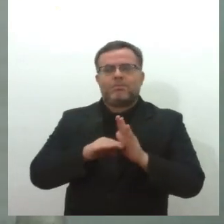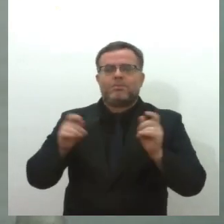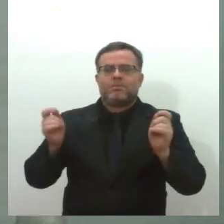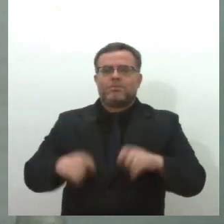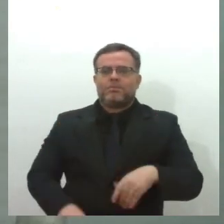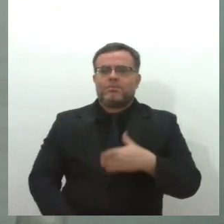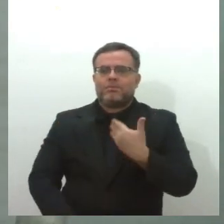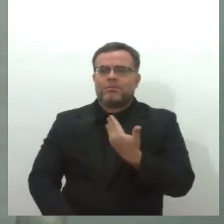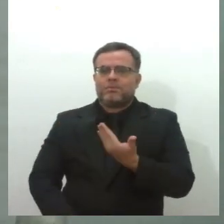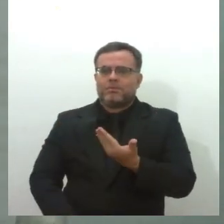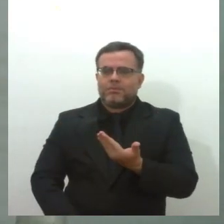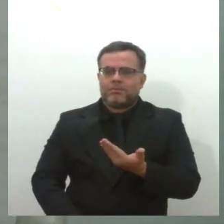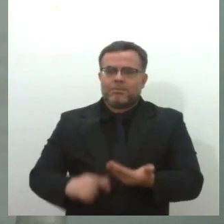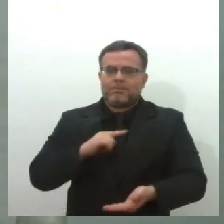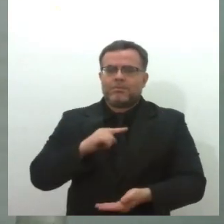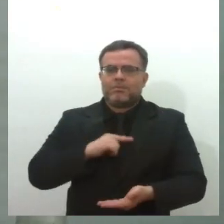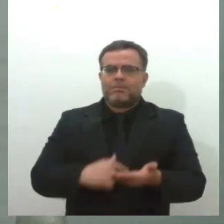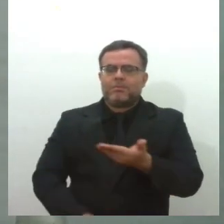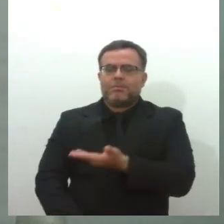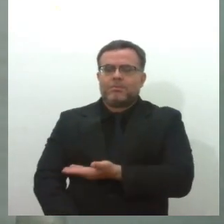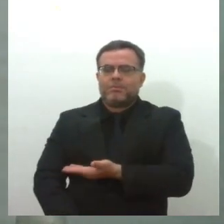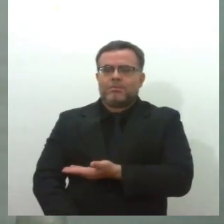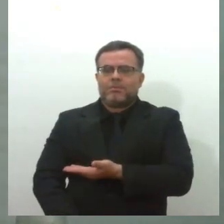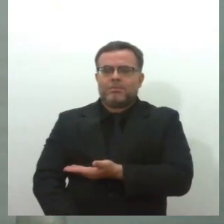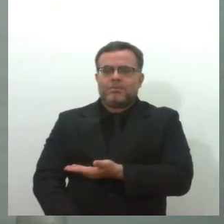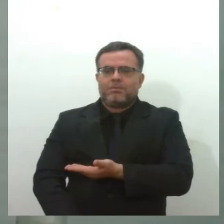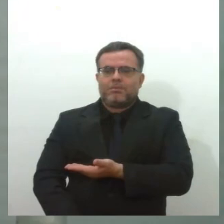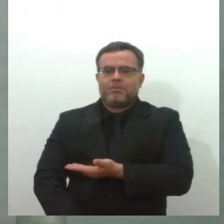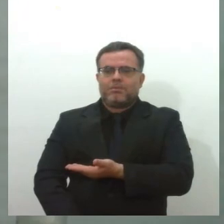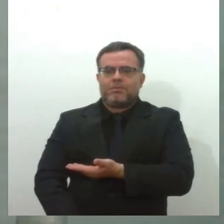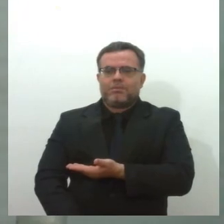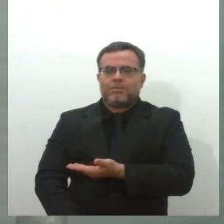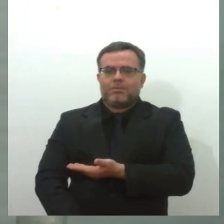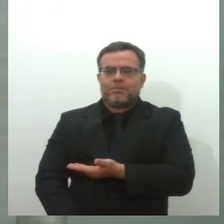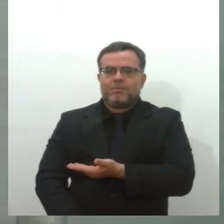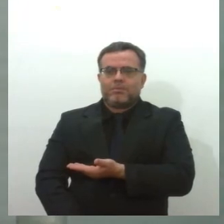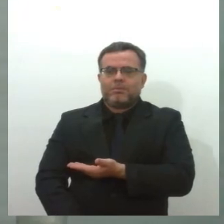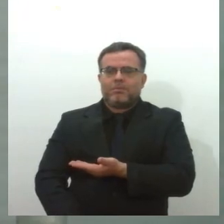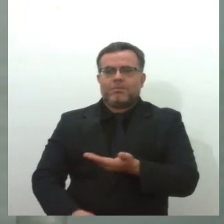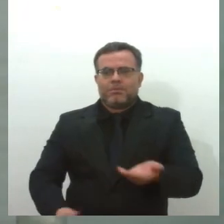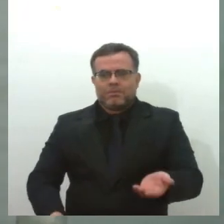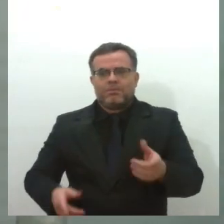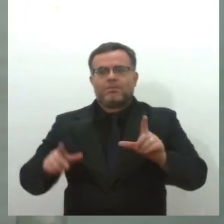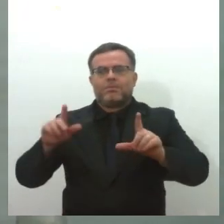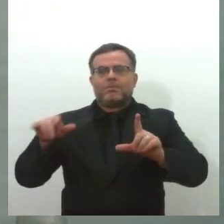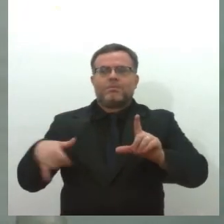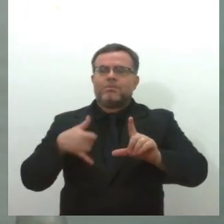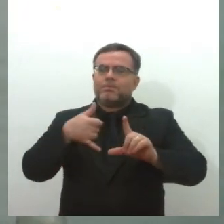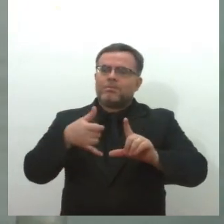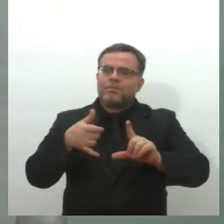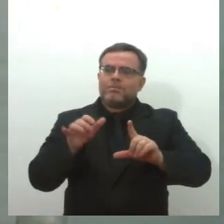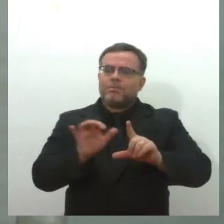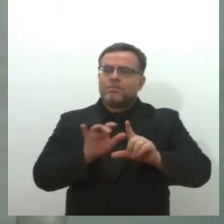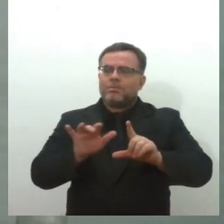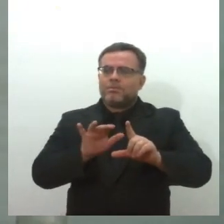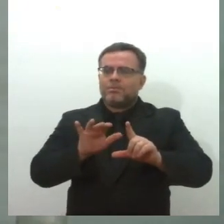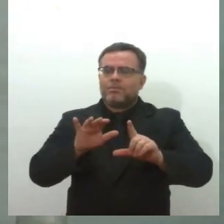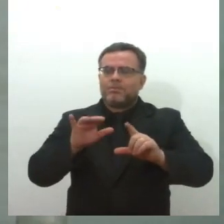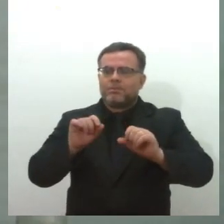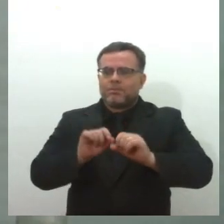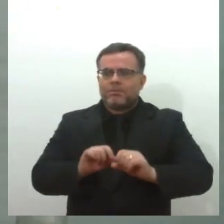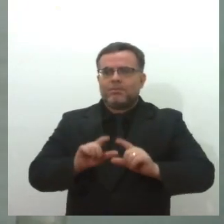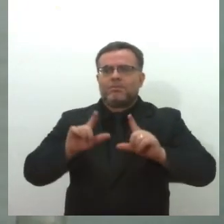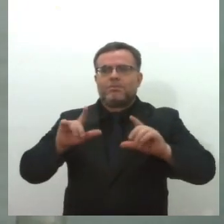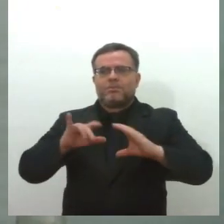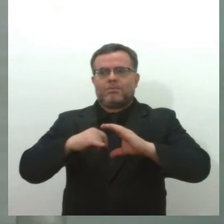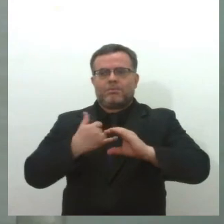o @TVALESE5.2. No Twitter, @TVALESE. Para acessar o nosso canal no YouTube, é só posicionar a câmera do seu